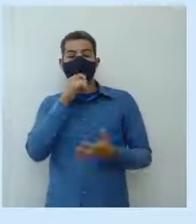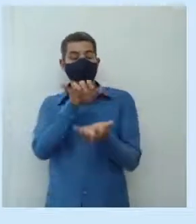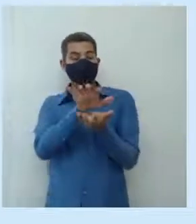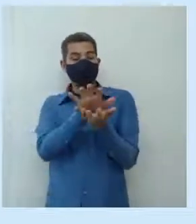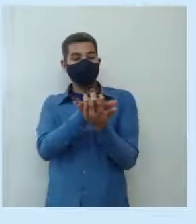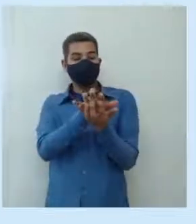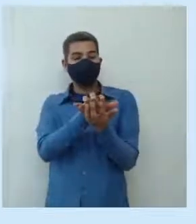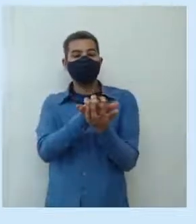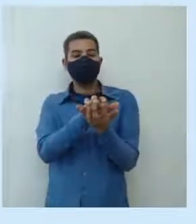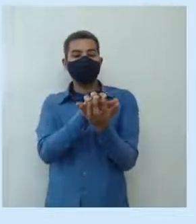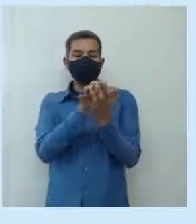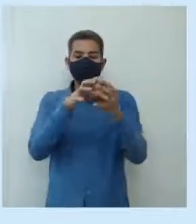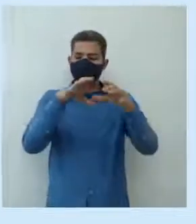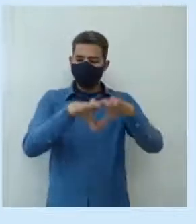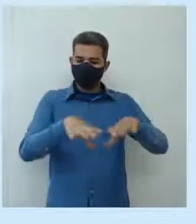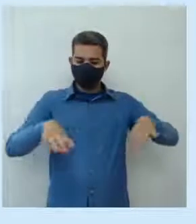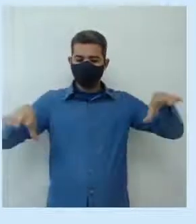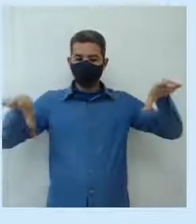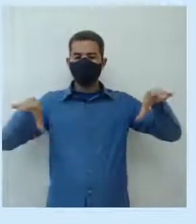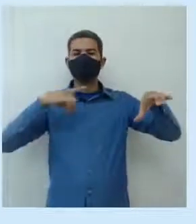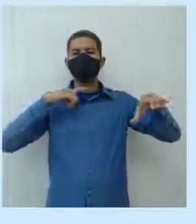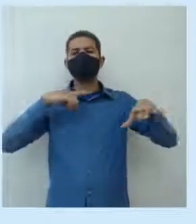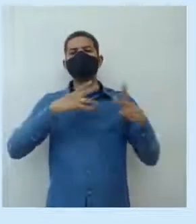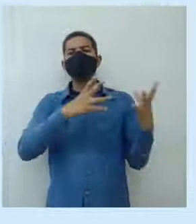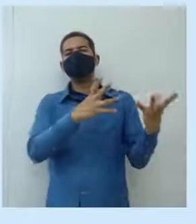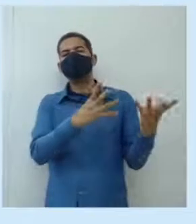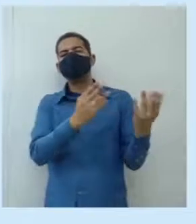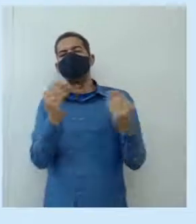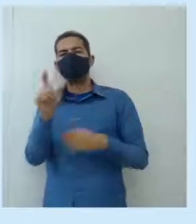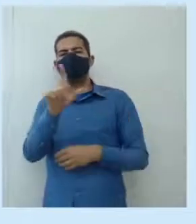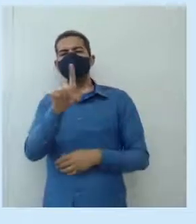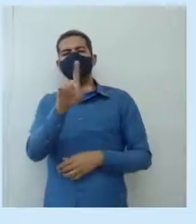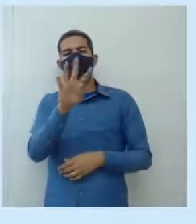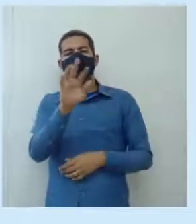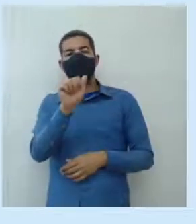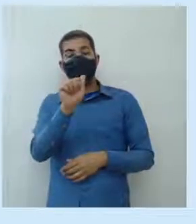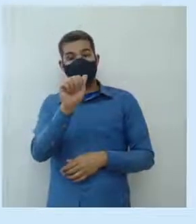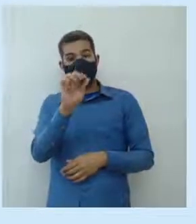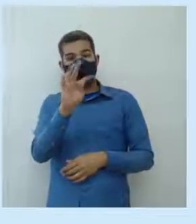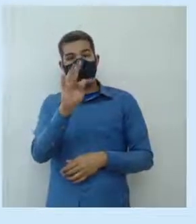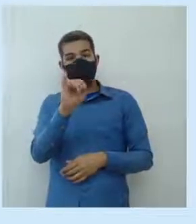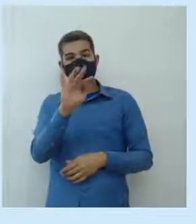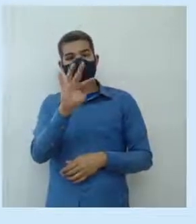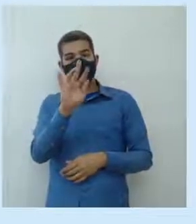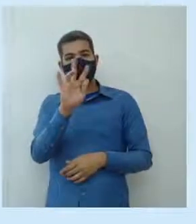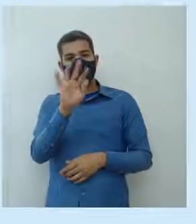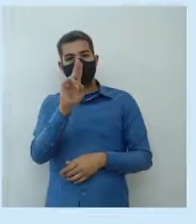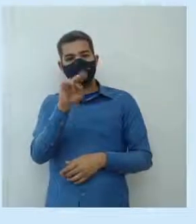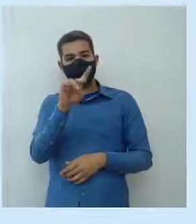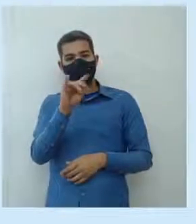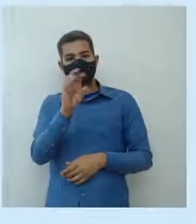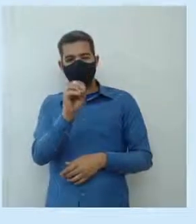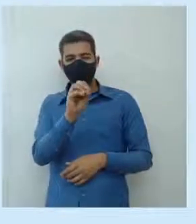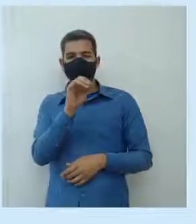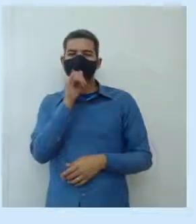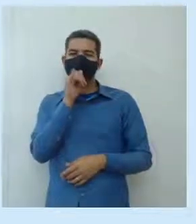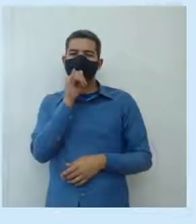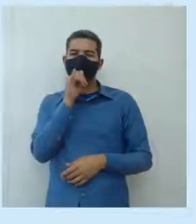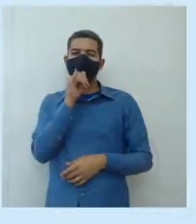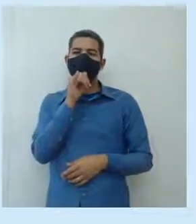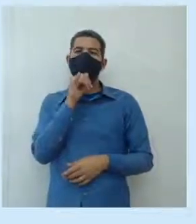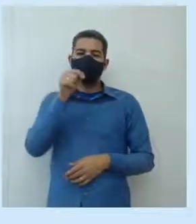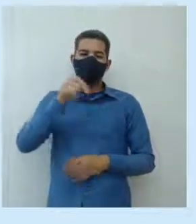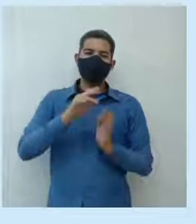ela é dotada de latifúndio. Cana-de-açúcar. Então você sai de Recife em direção a Alagoas, você